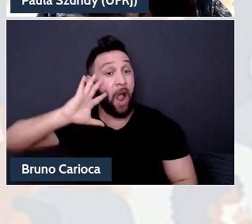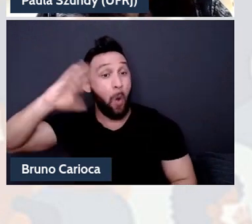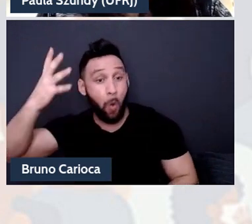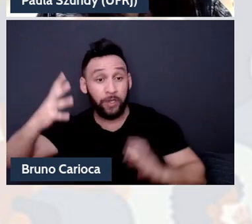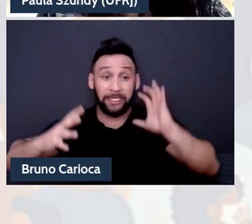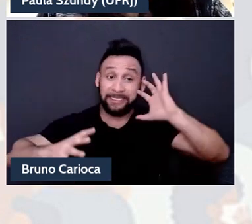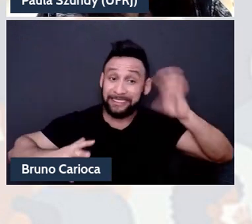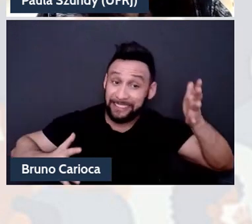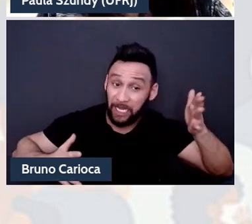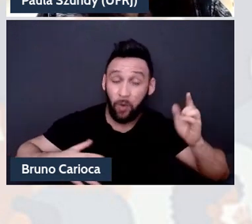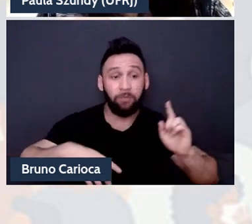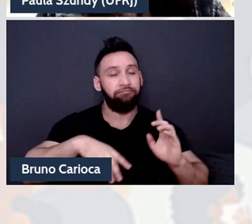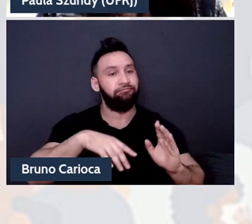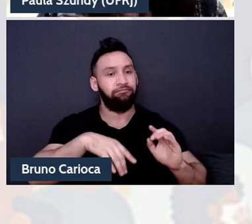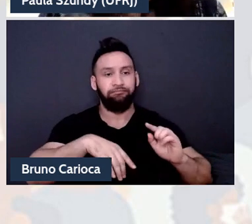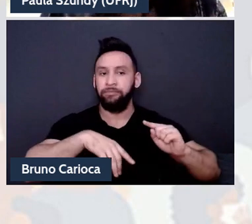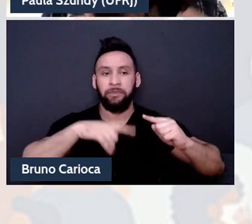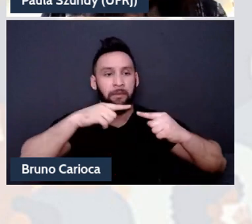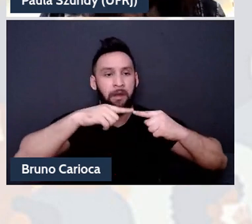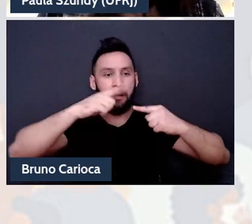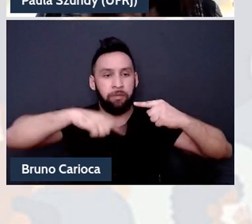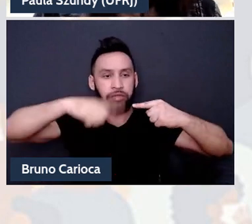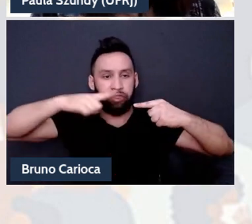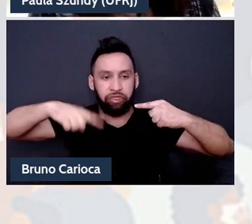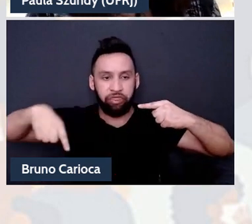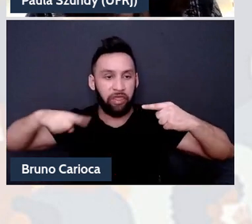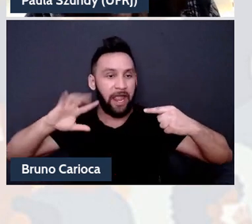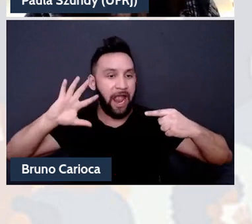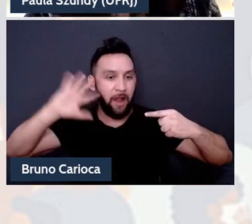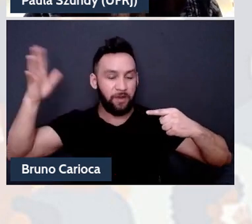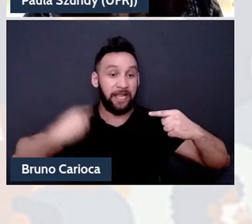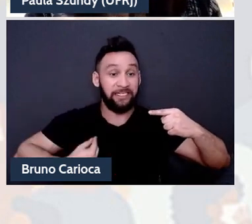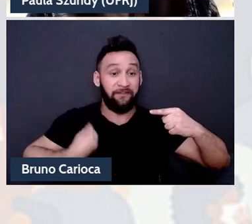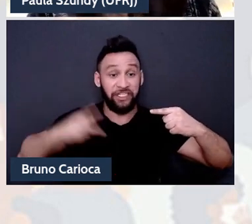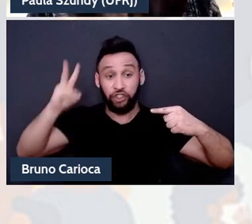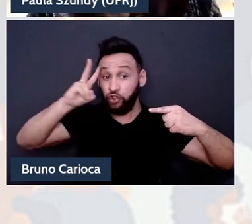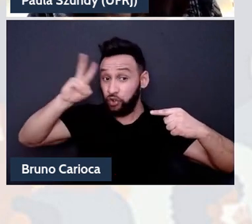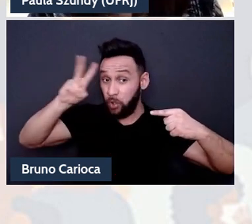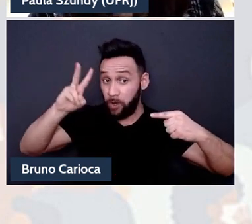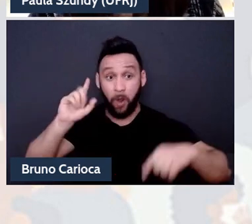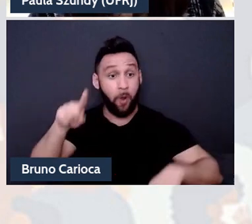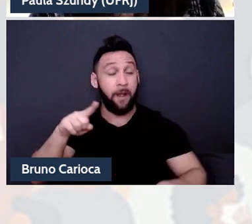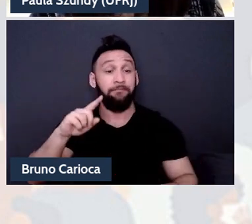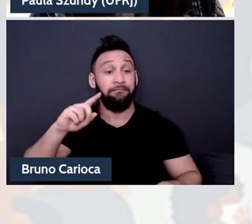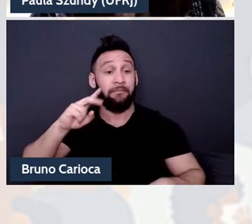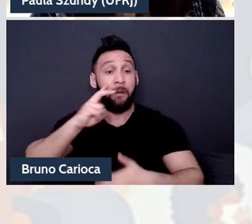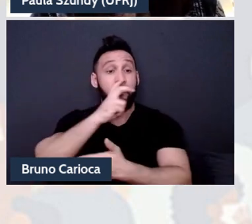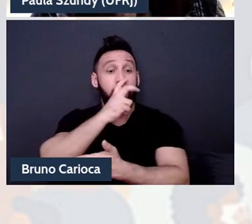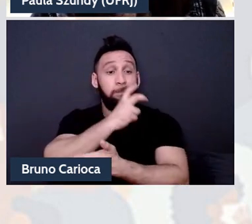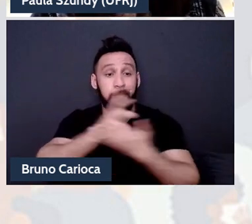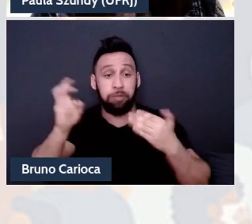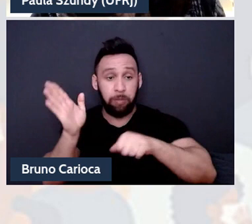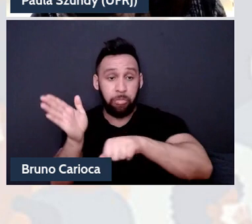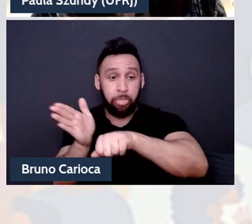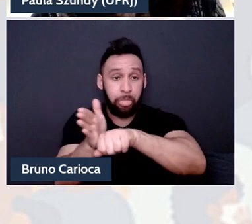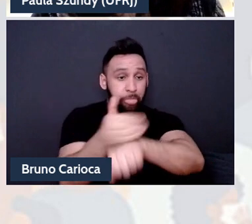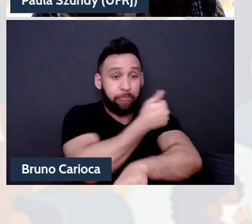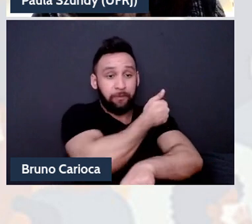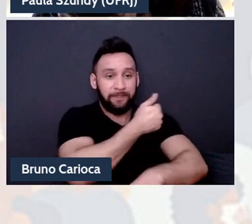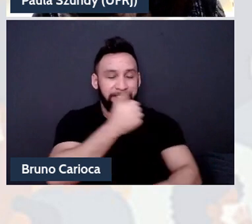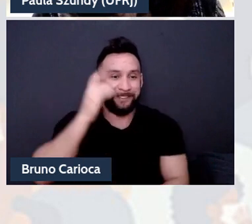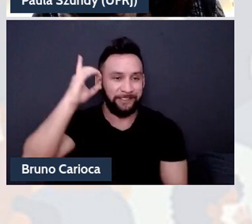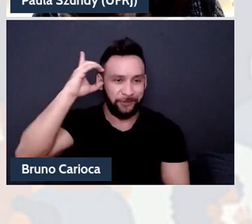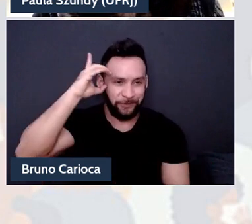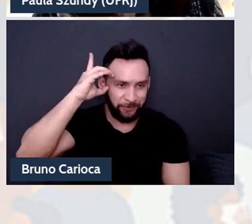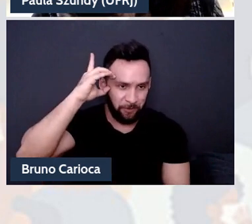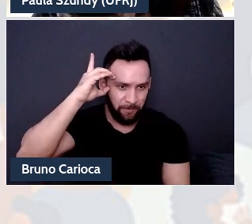impeachment da presidenta Dilma Rousseff, lembrando que a BNCC ela começou, né, a ser